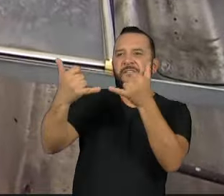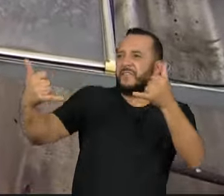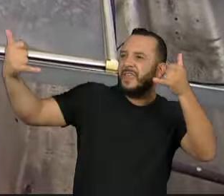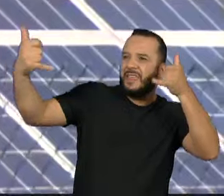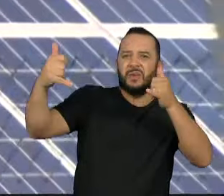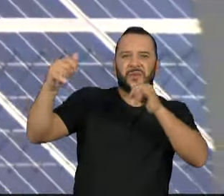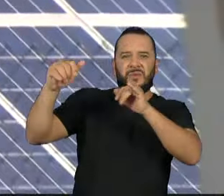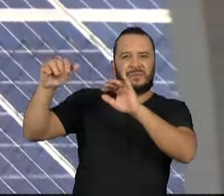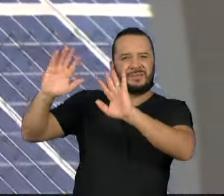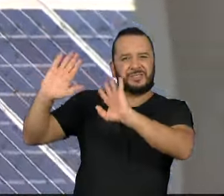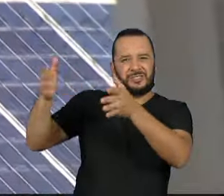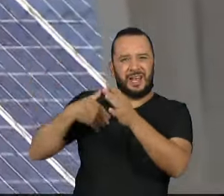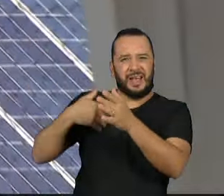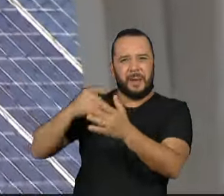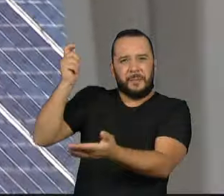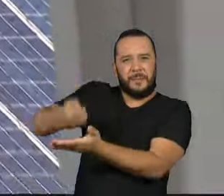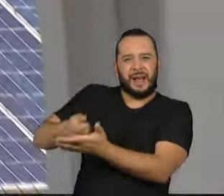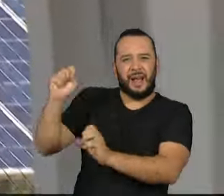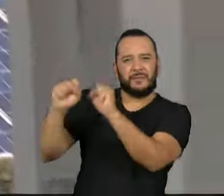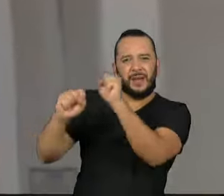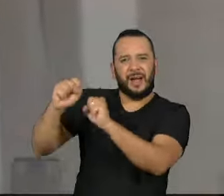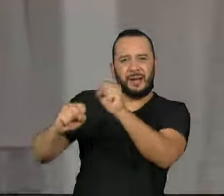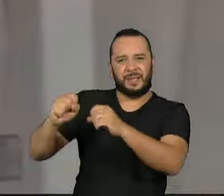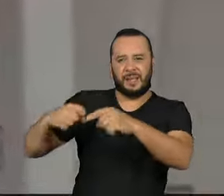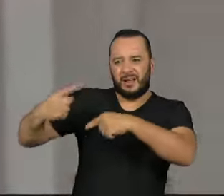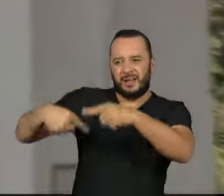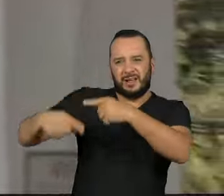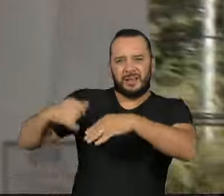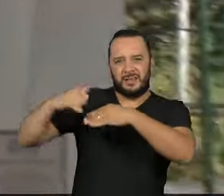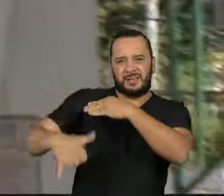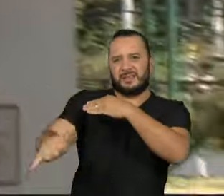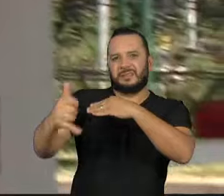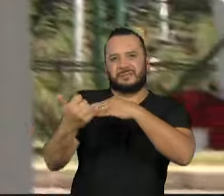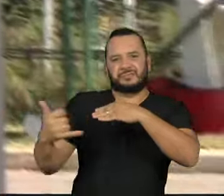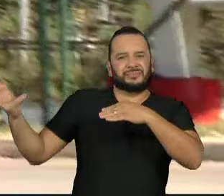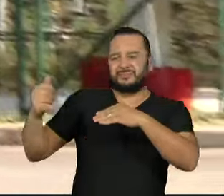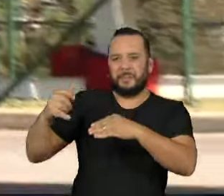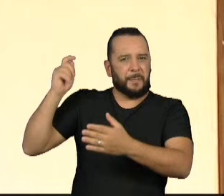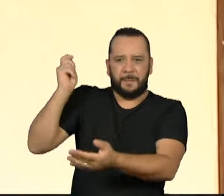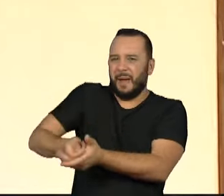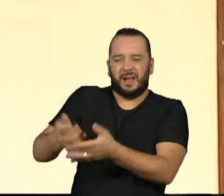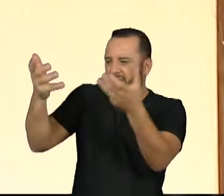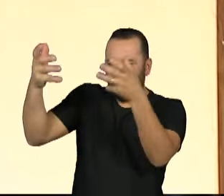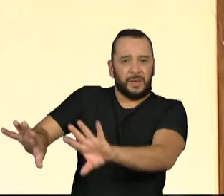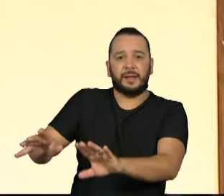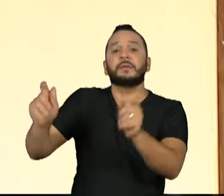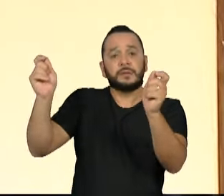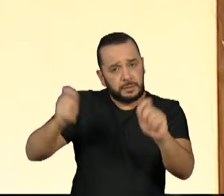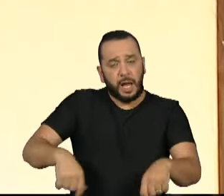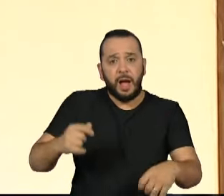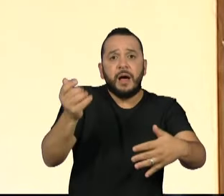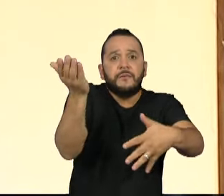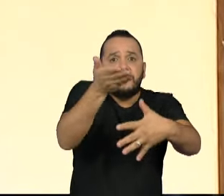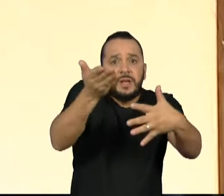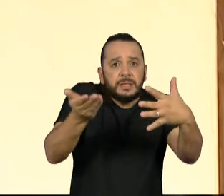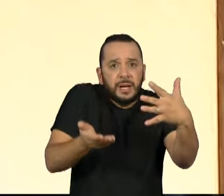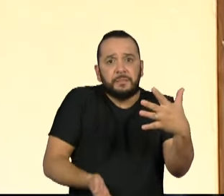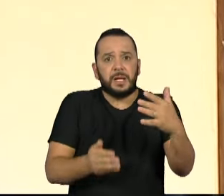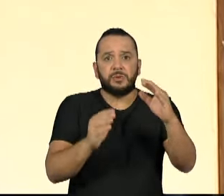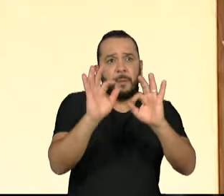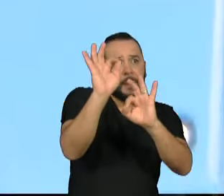de muitos brasileiros, encontra em linhas de financiamento a opção para viabilizar um sistema.